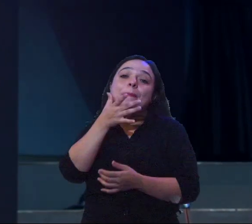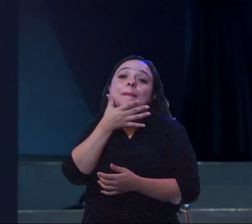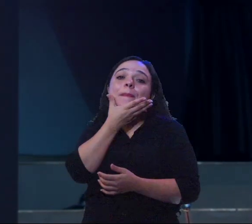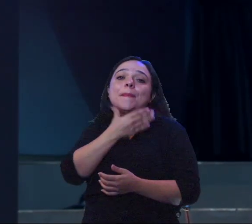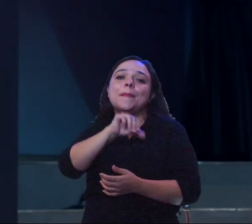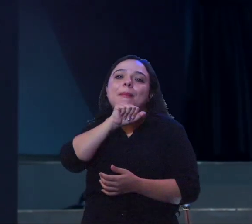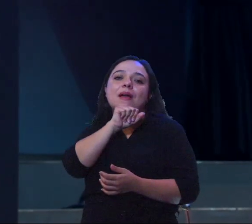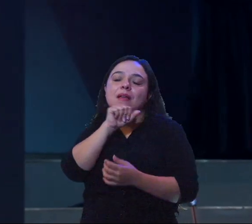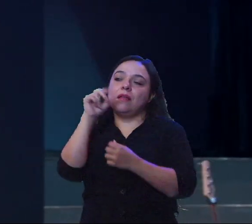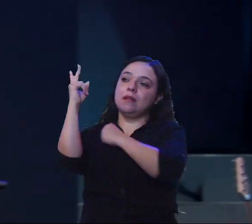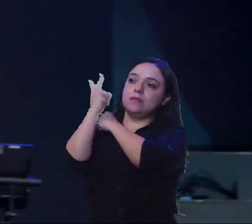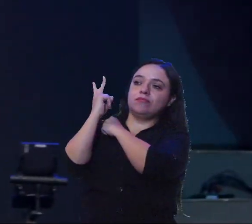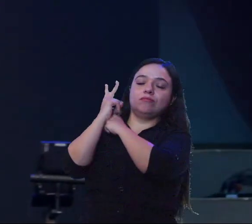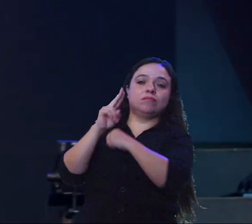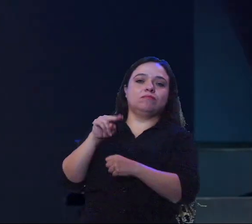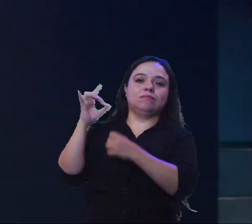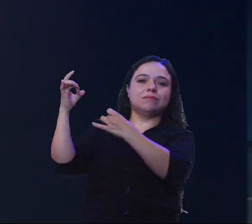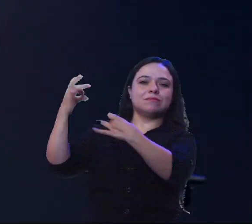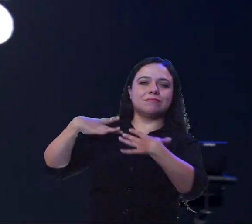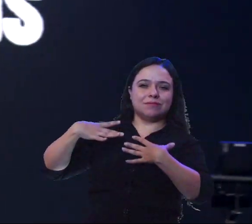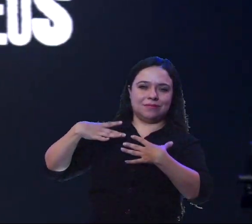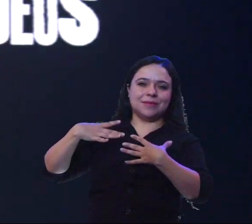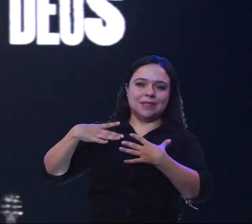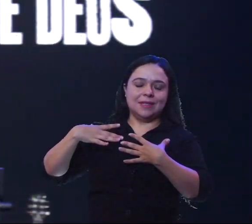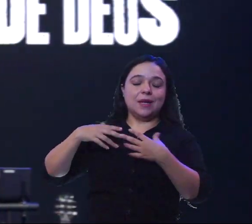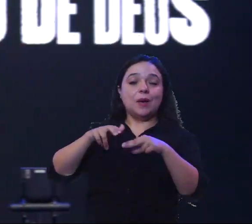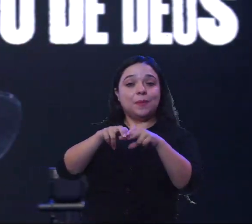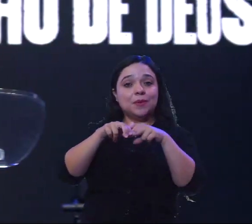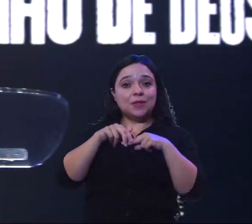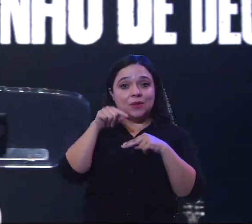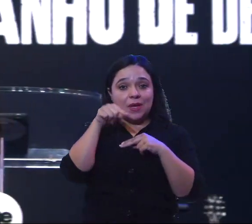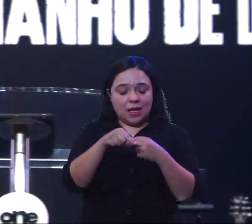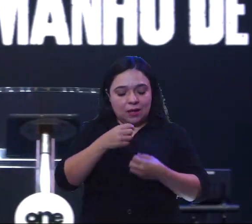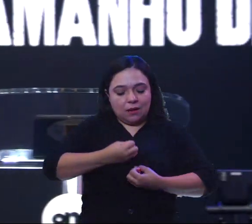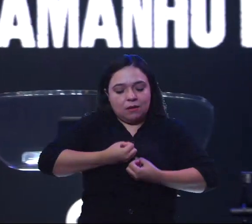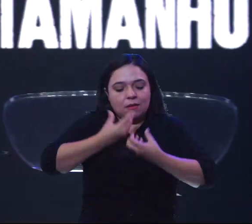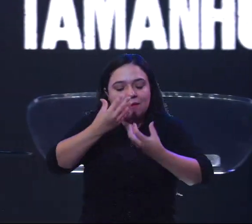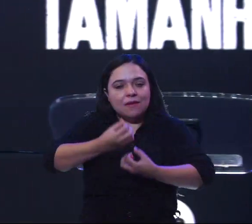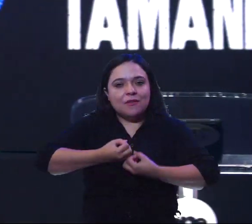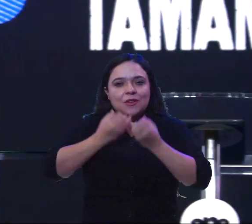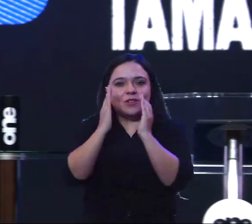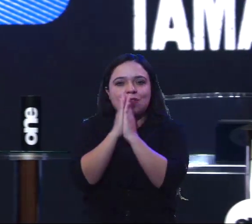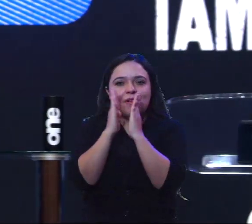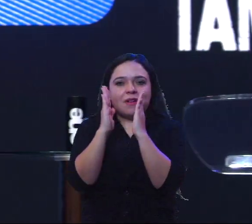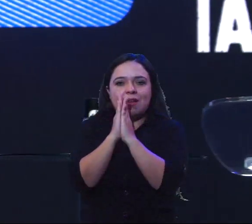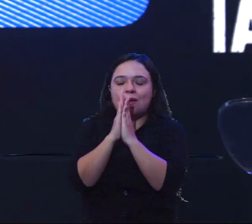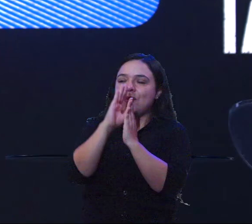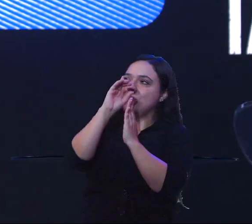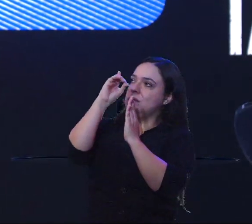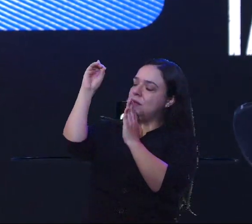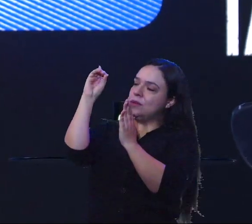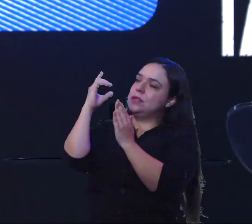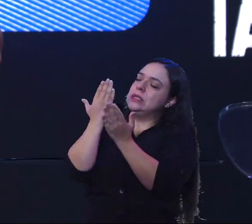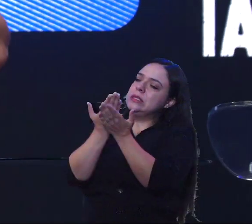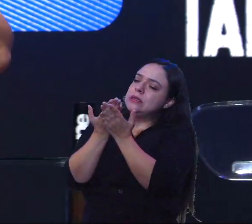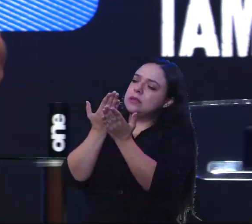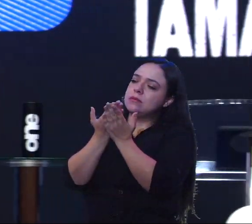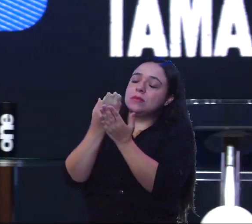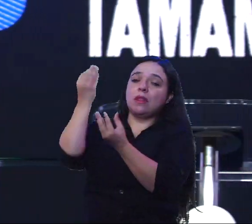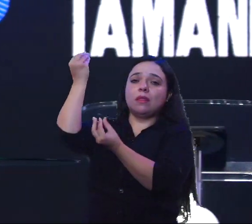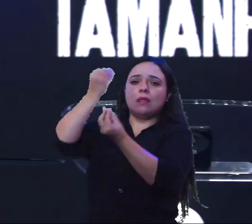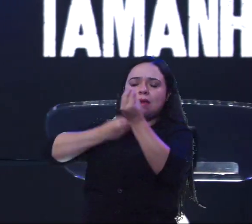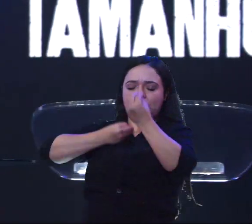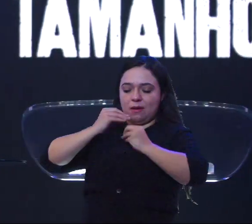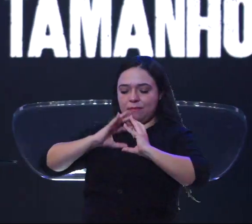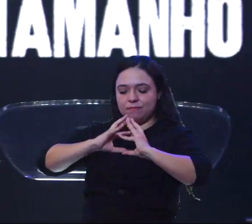com ele. E por muitos anos, em meio ao tempo de devocional que ele tinha com Deus secreto, ele ia estudando a palavra e Deus ia curando as